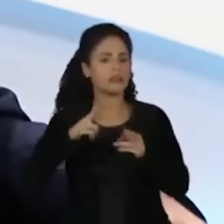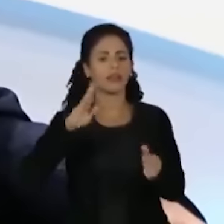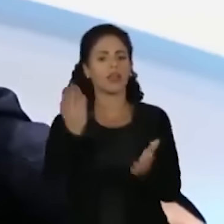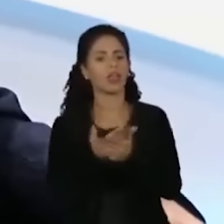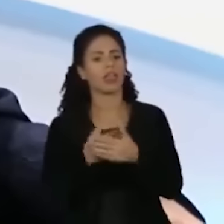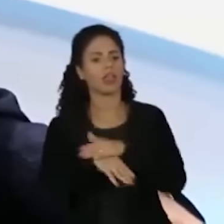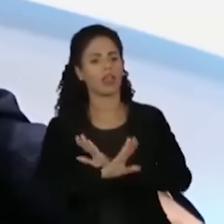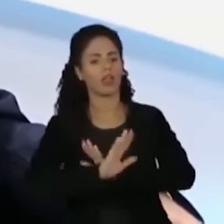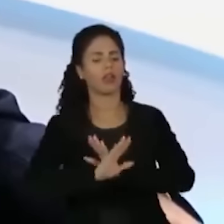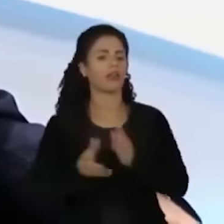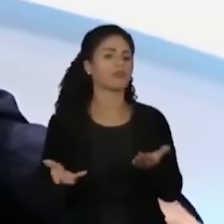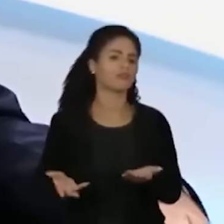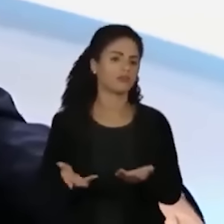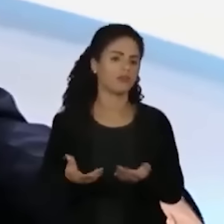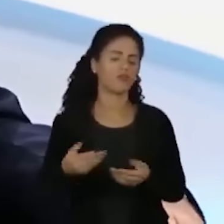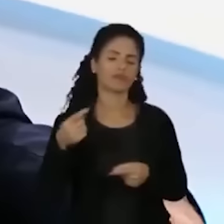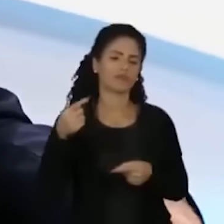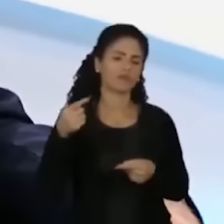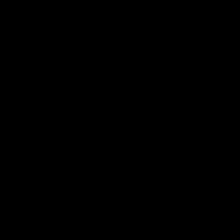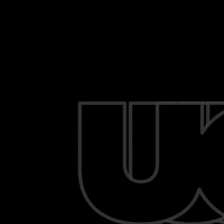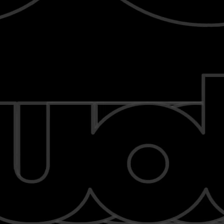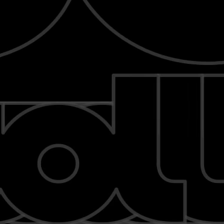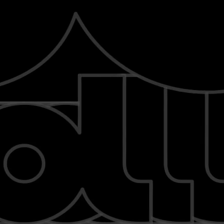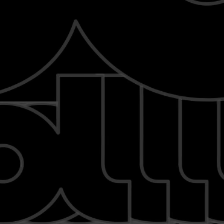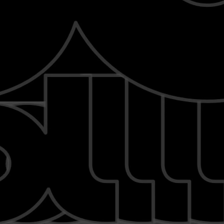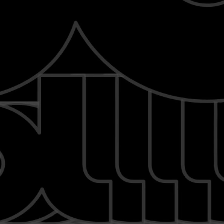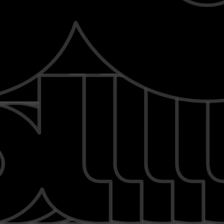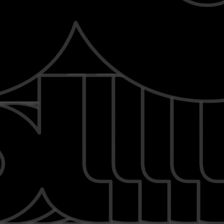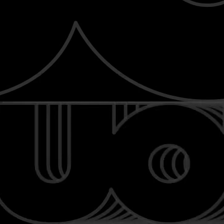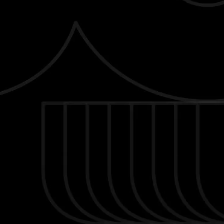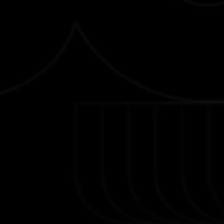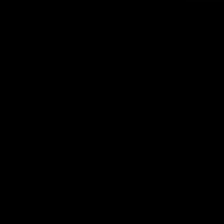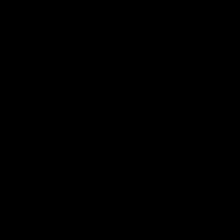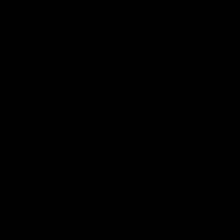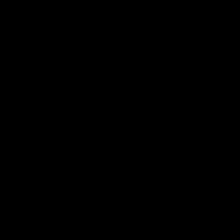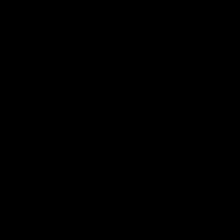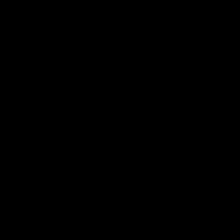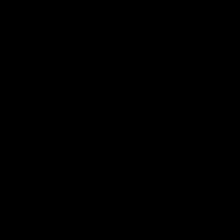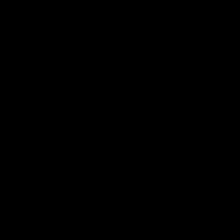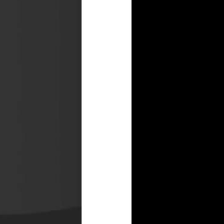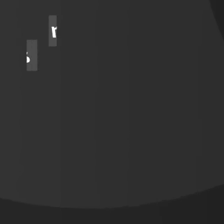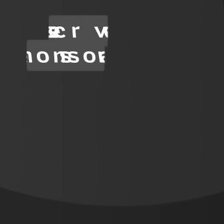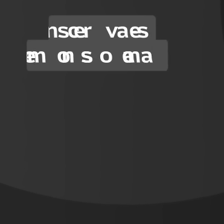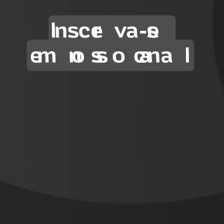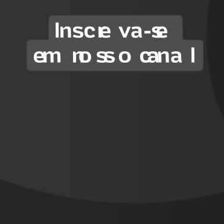mais agressiva e mais fora do amparo legal. Qual?